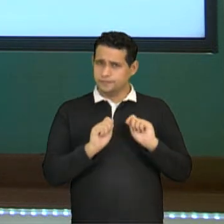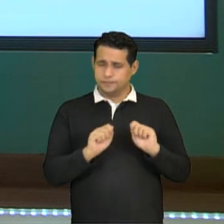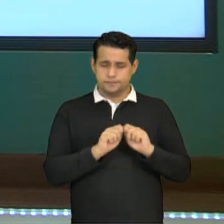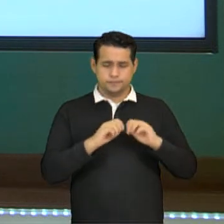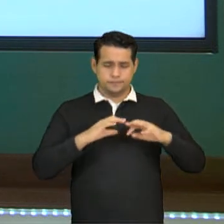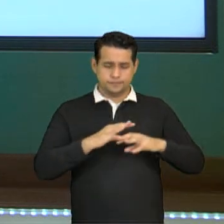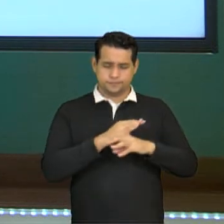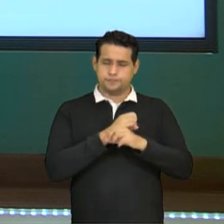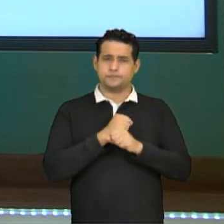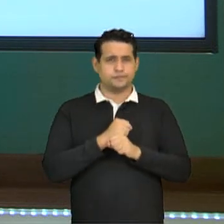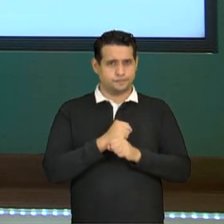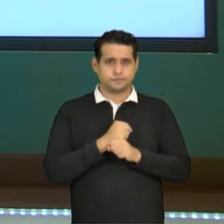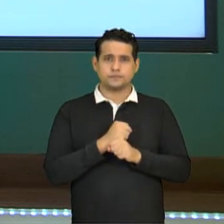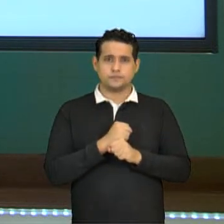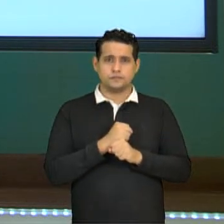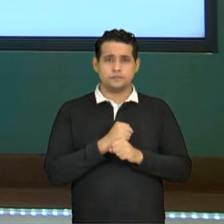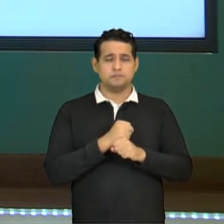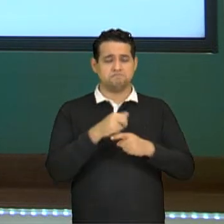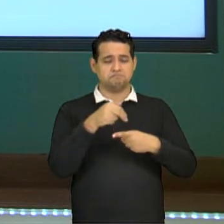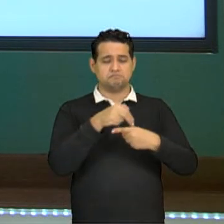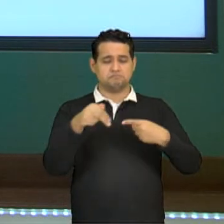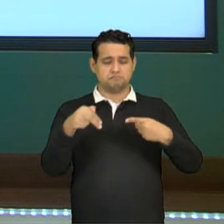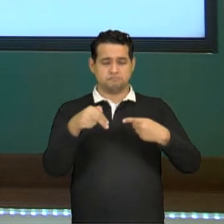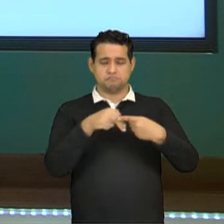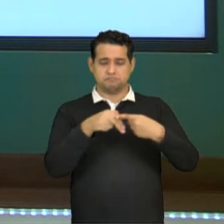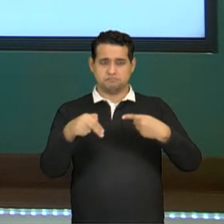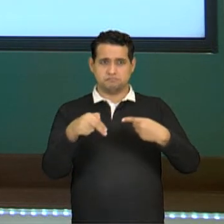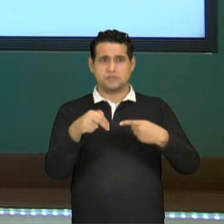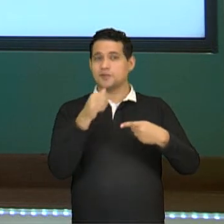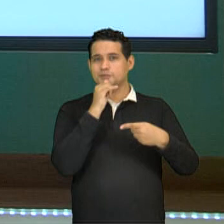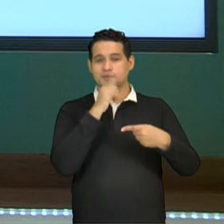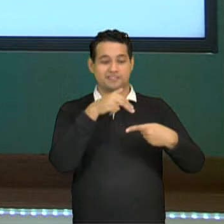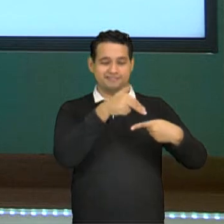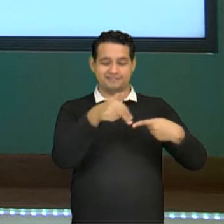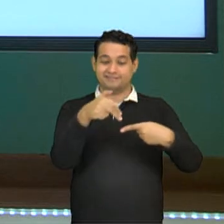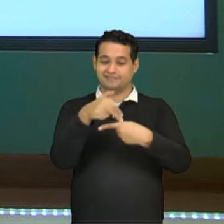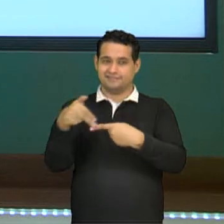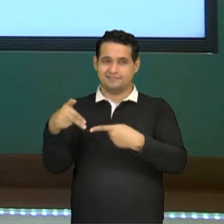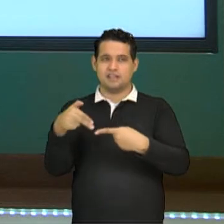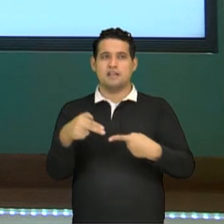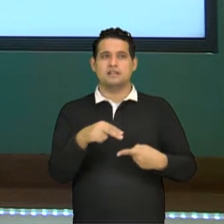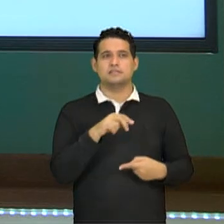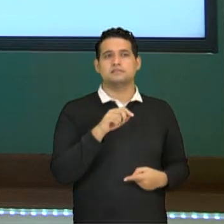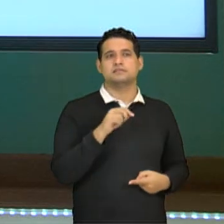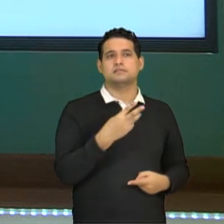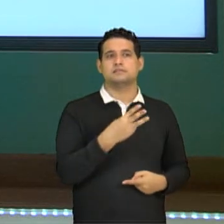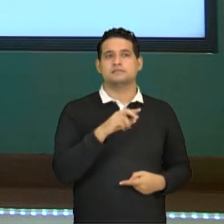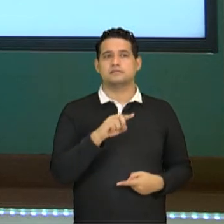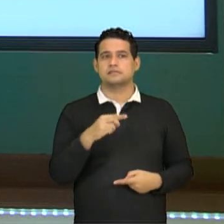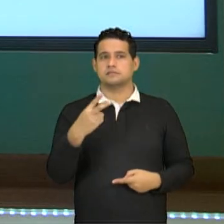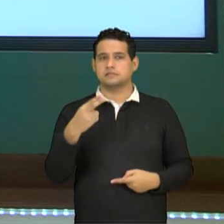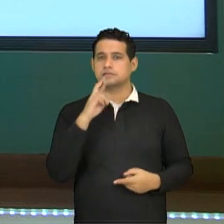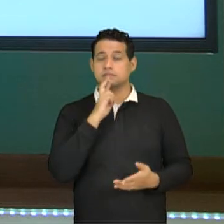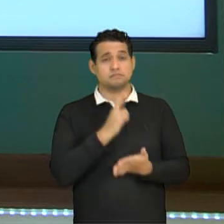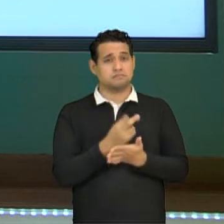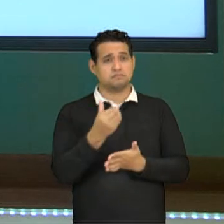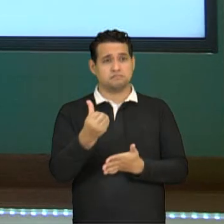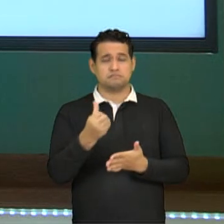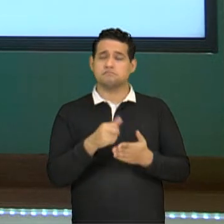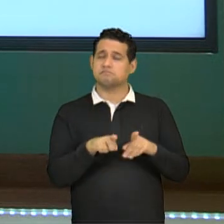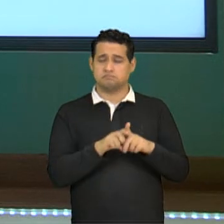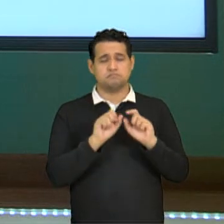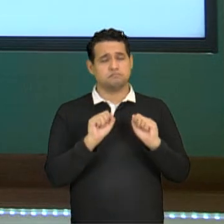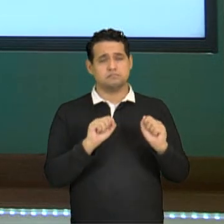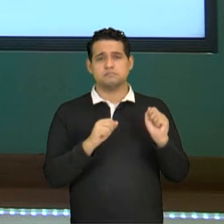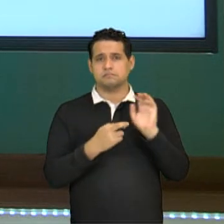a multiplicação. Numerador com numerador, 3 vezes 2, 6 e 4 vezes 5, 20. Também poderia representar